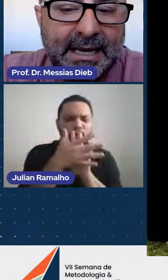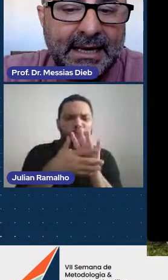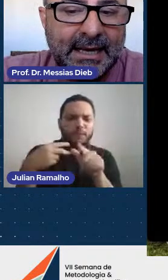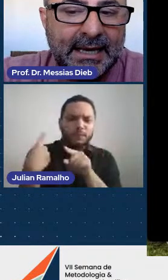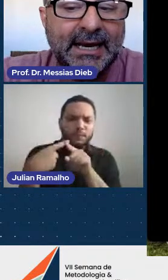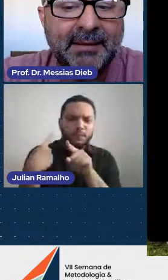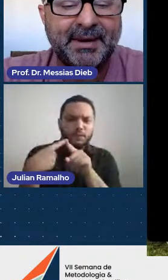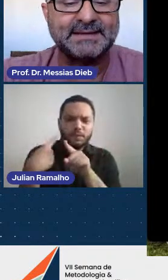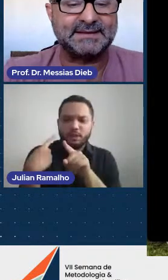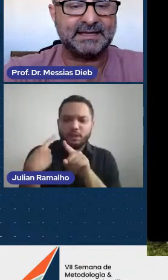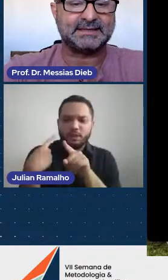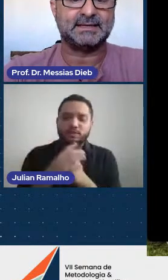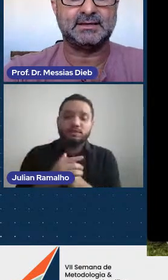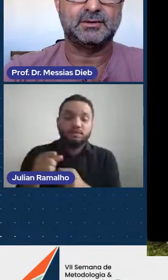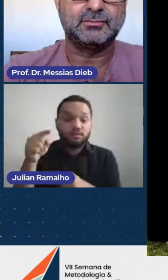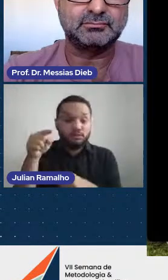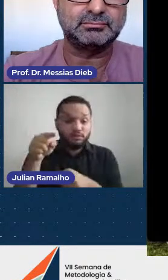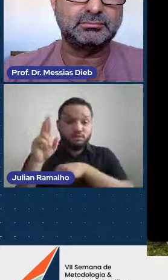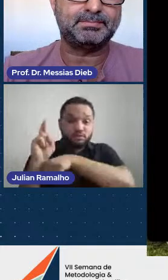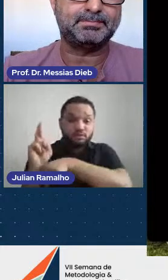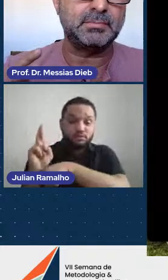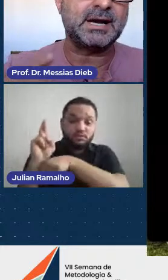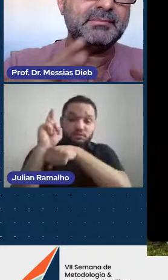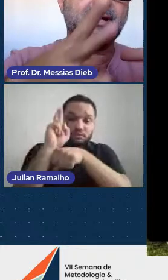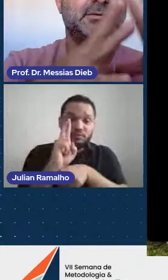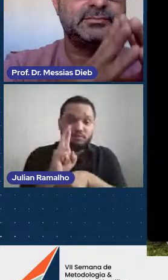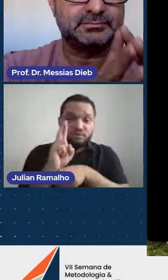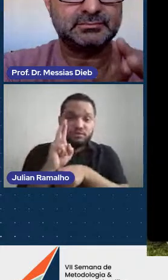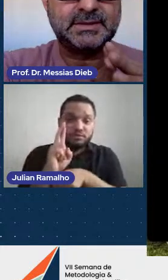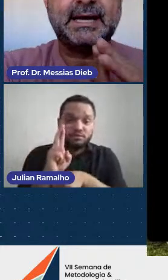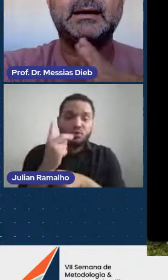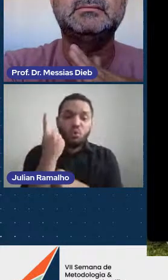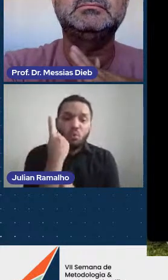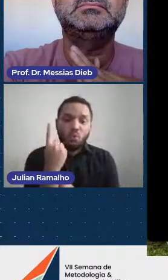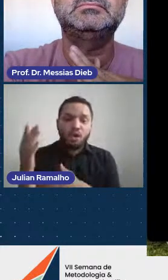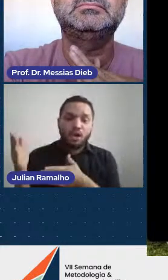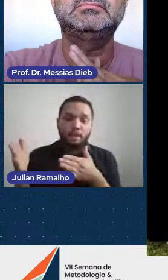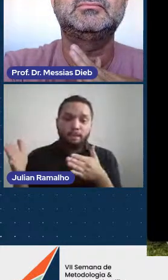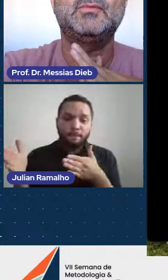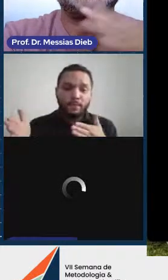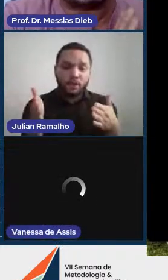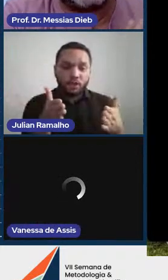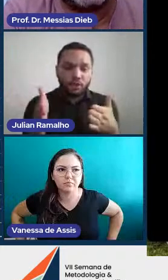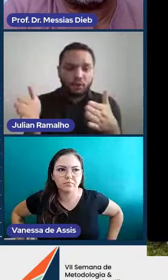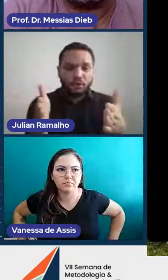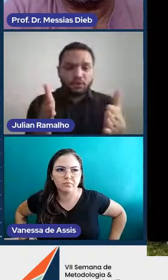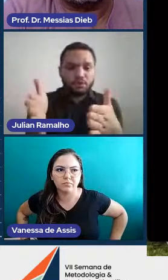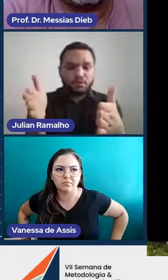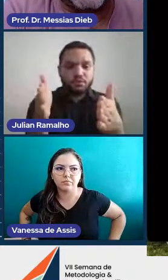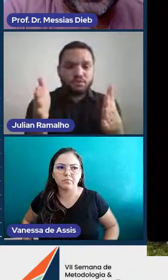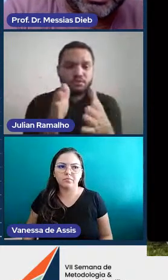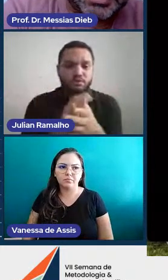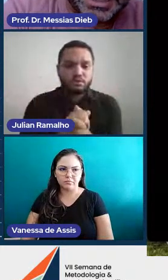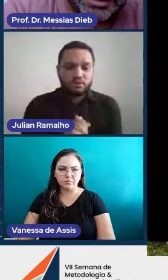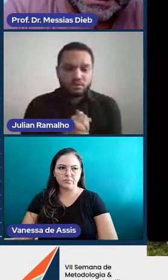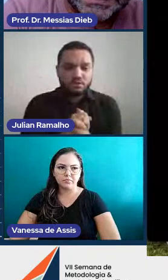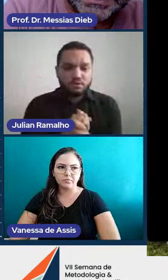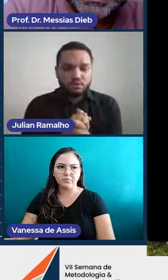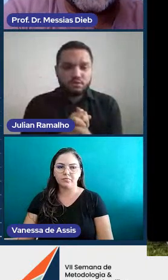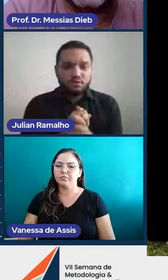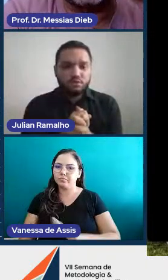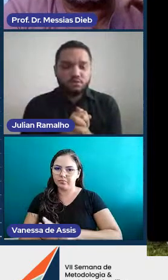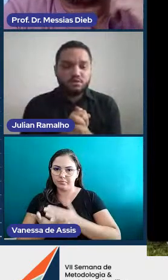Porque ele representa um caminho, né? Uma trilha que eu,